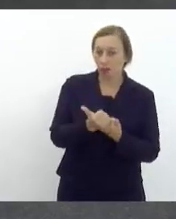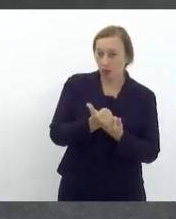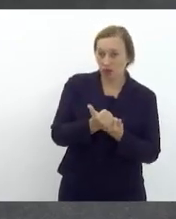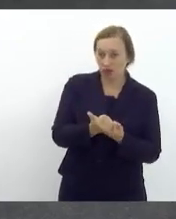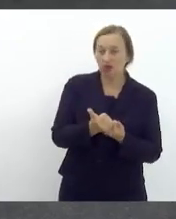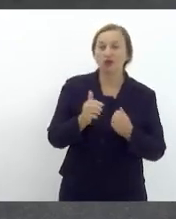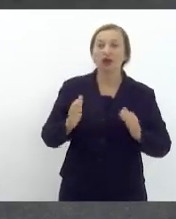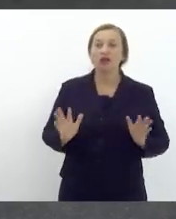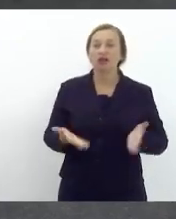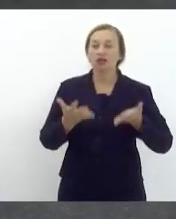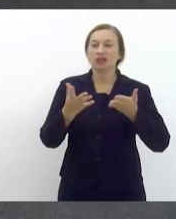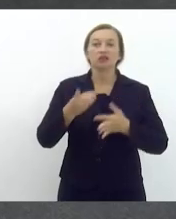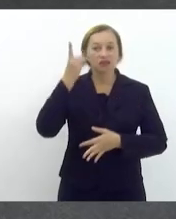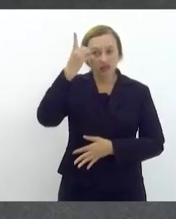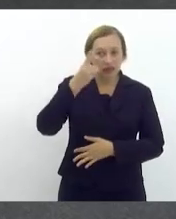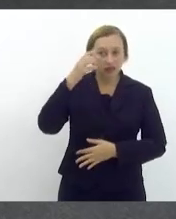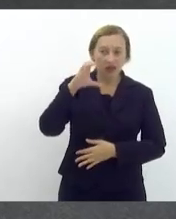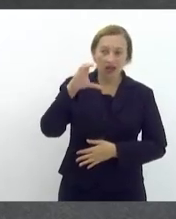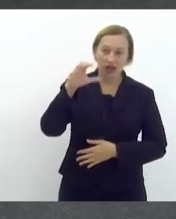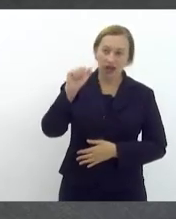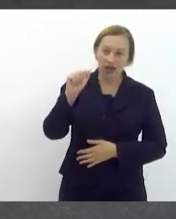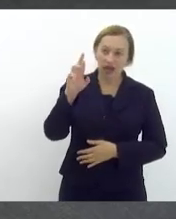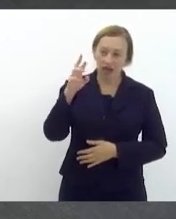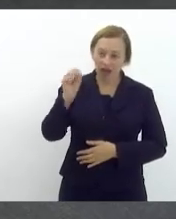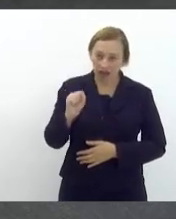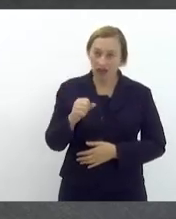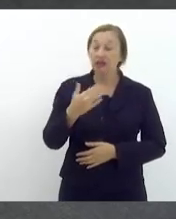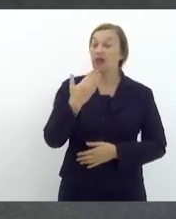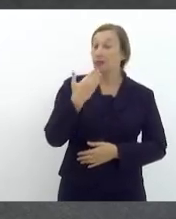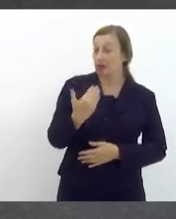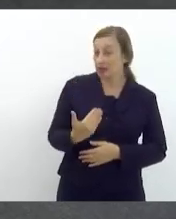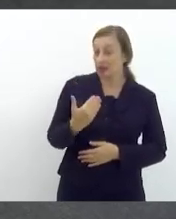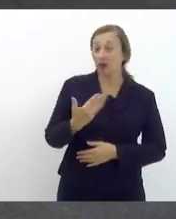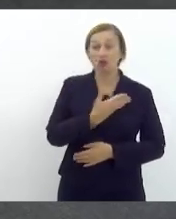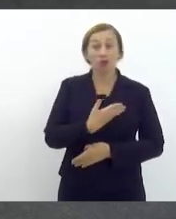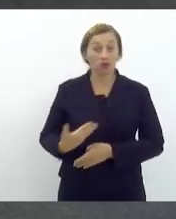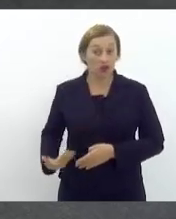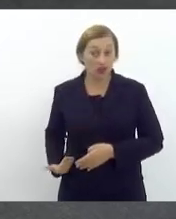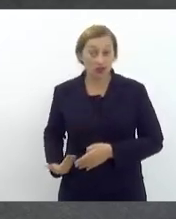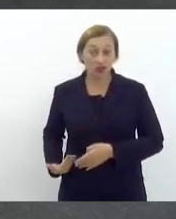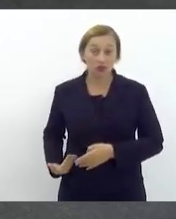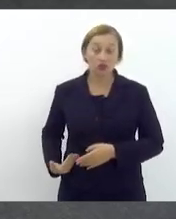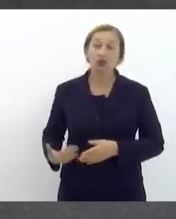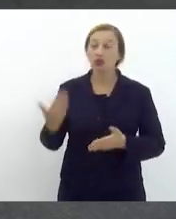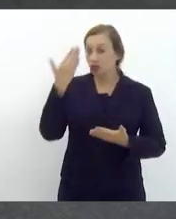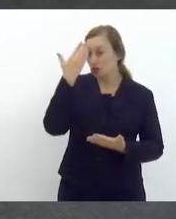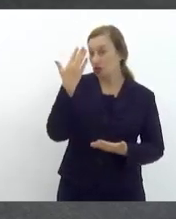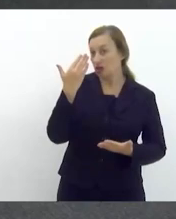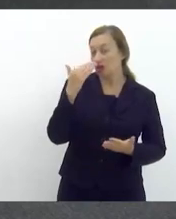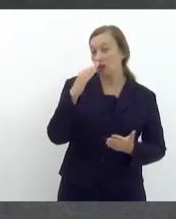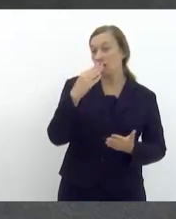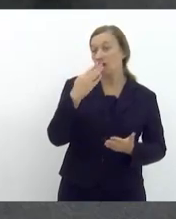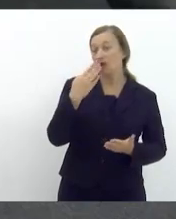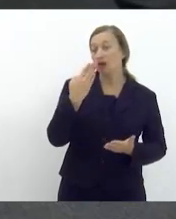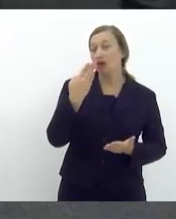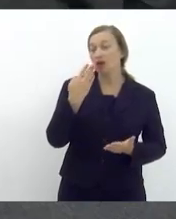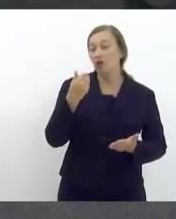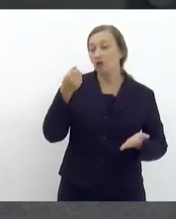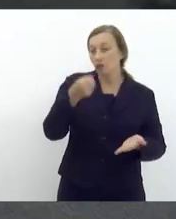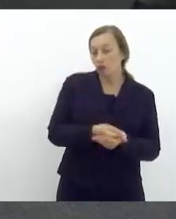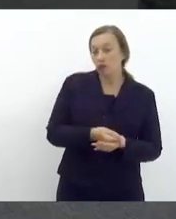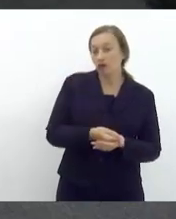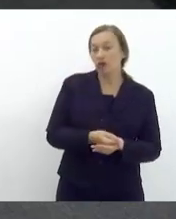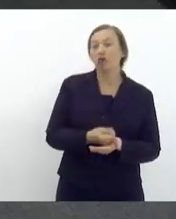a iniciativa da deputada Carla Machado e sugerir ao Governador que cumpra também com as suas promessas